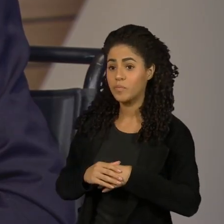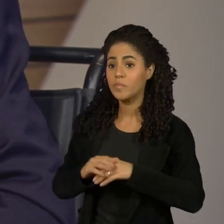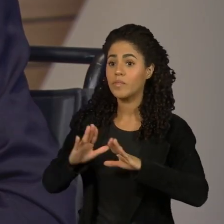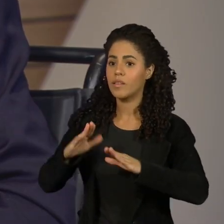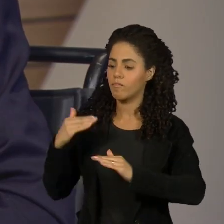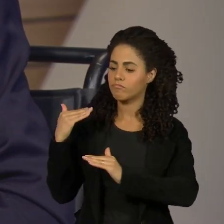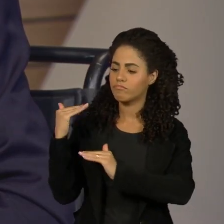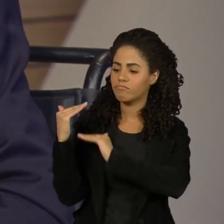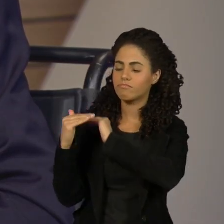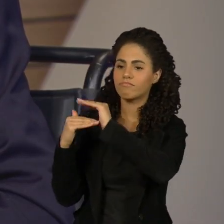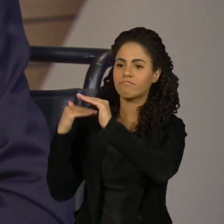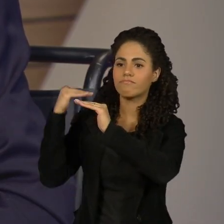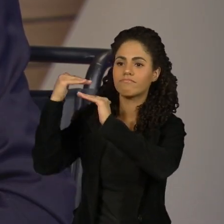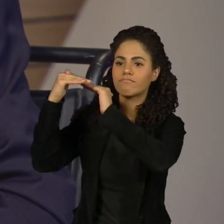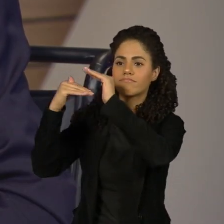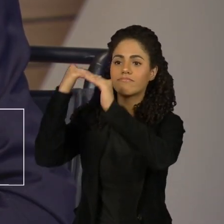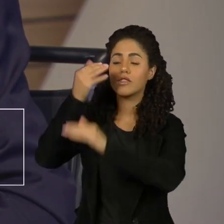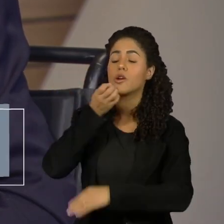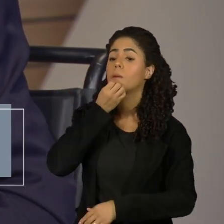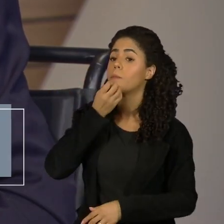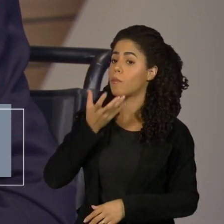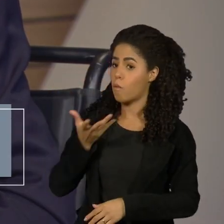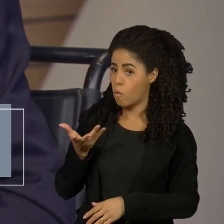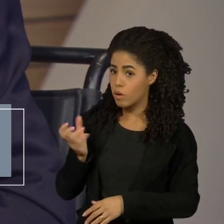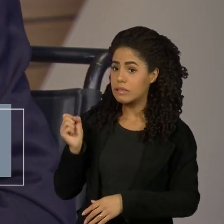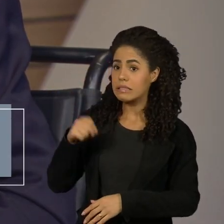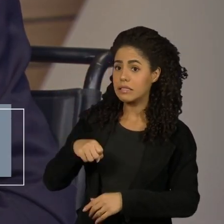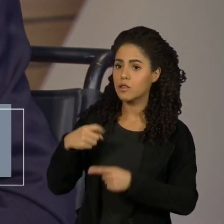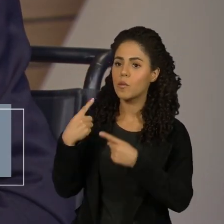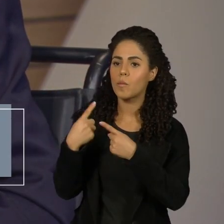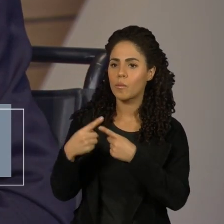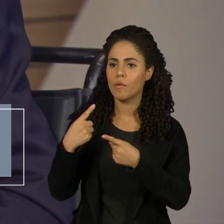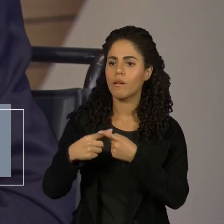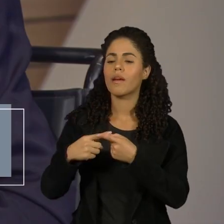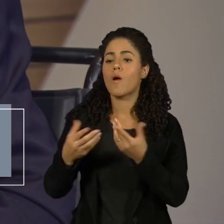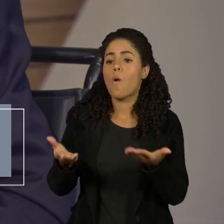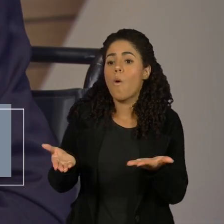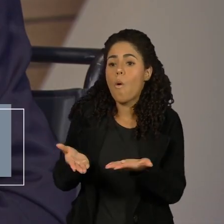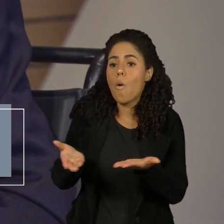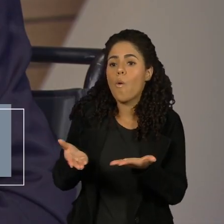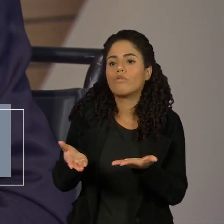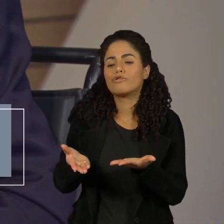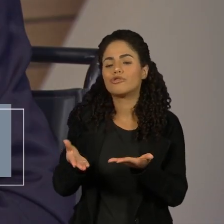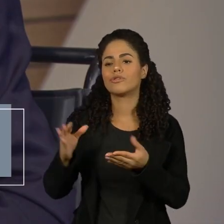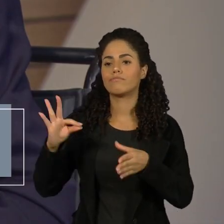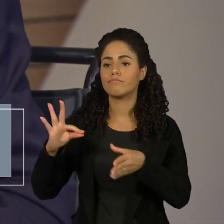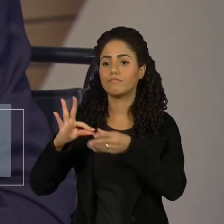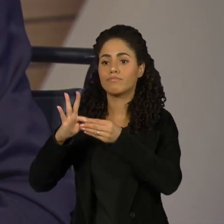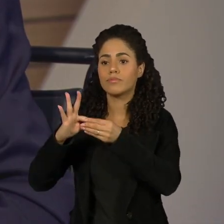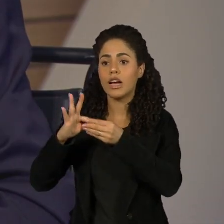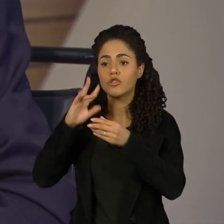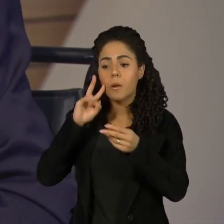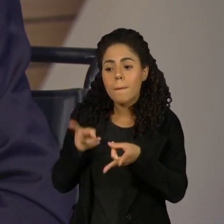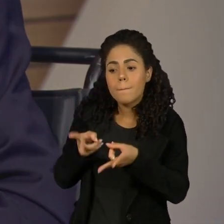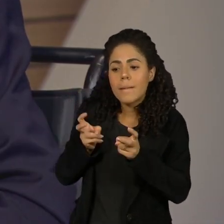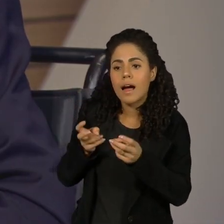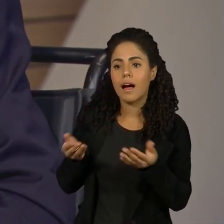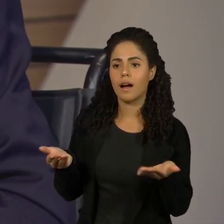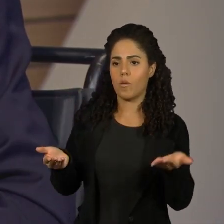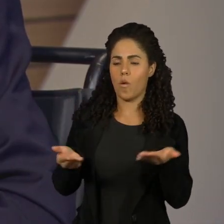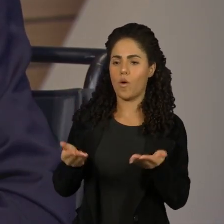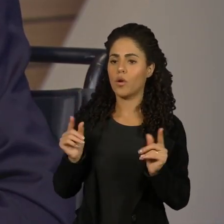está evoluindo, essa evolução é uma coisa boa. O HIV é um filme que a gente viu de trás para frente. A gente viu